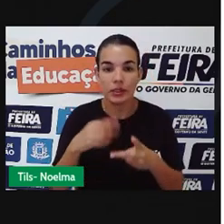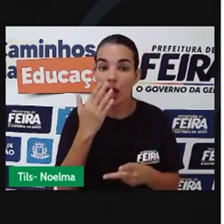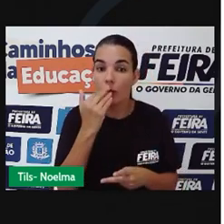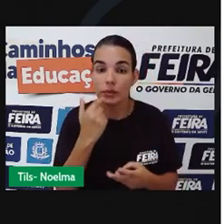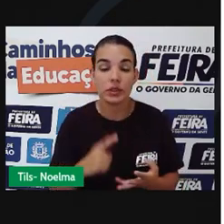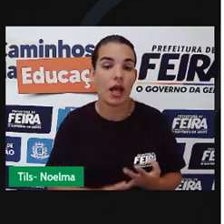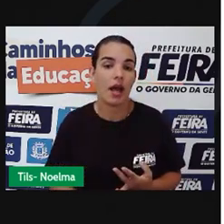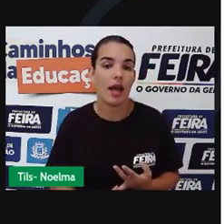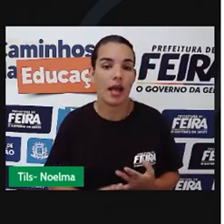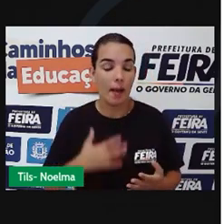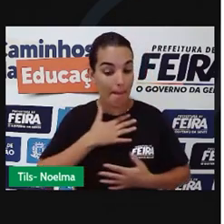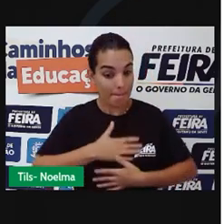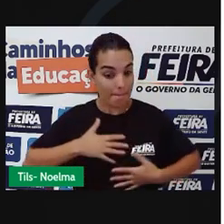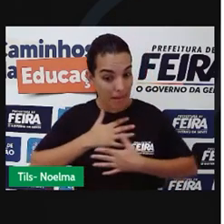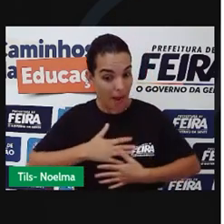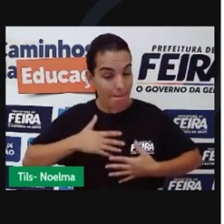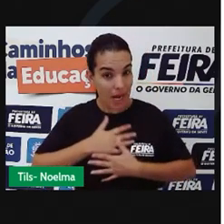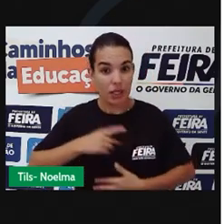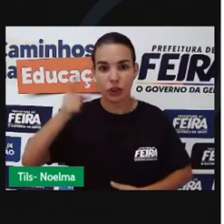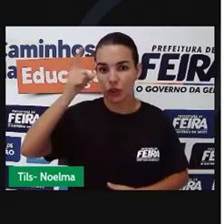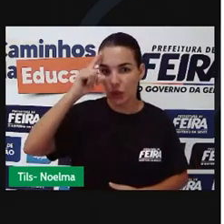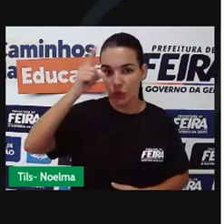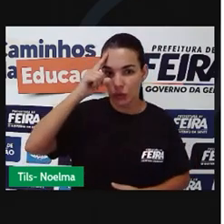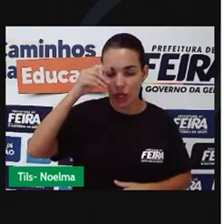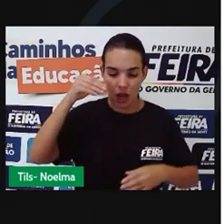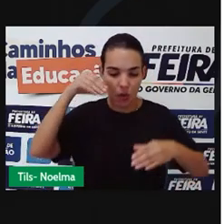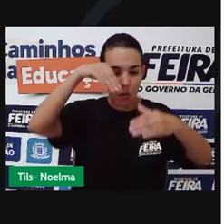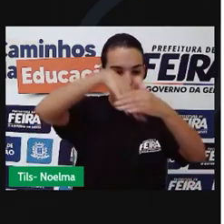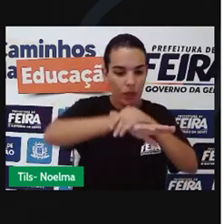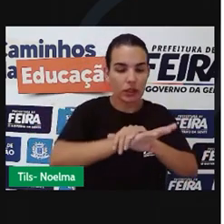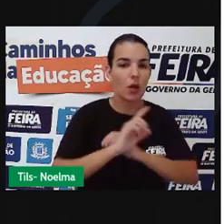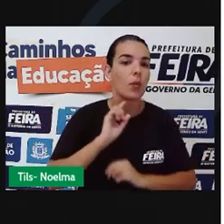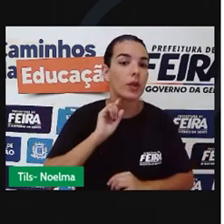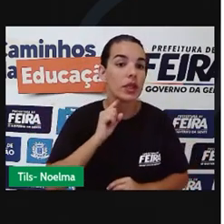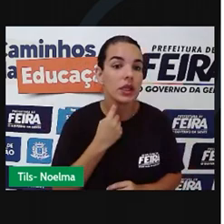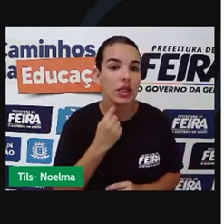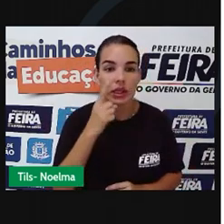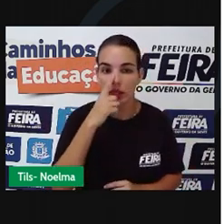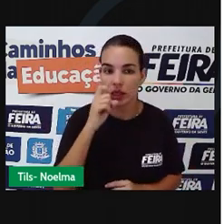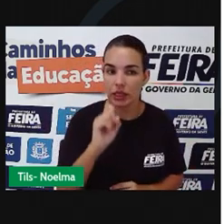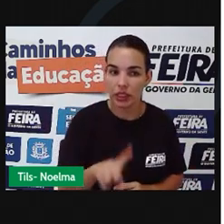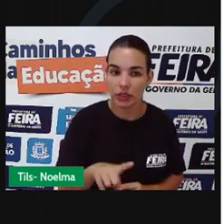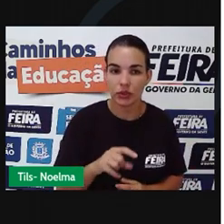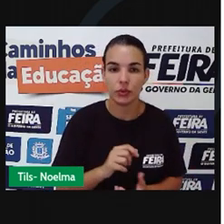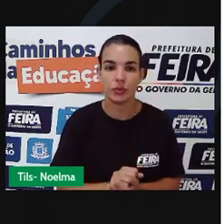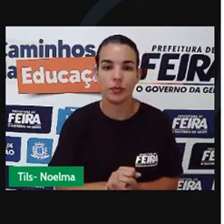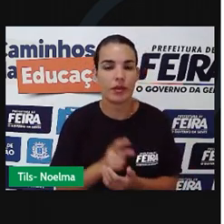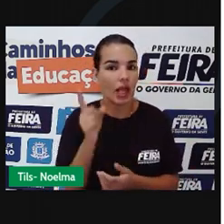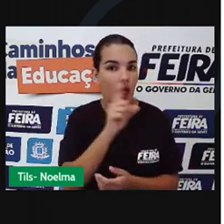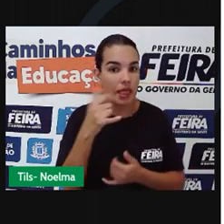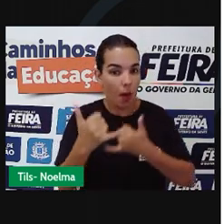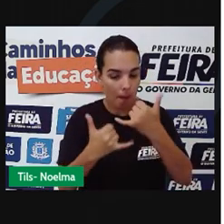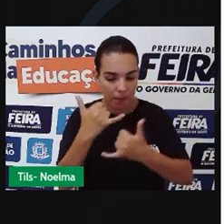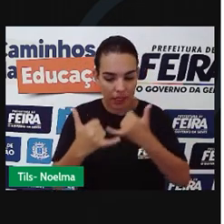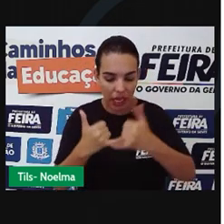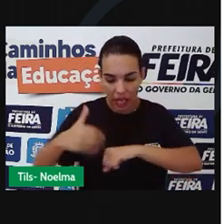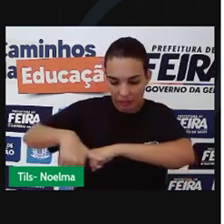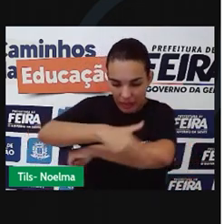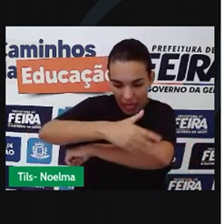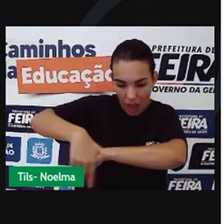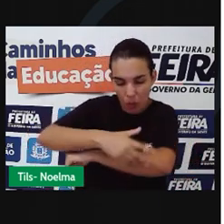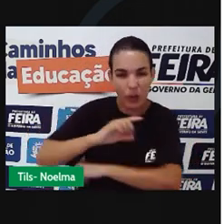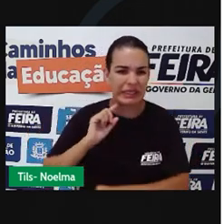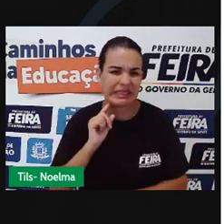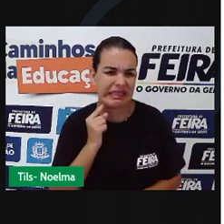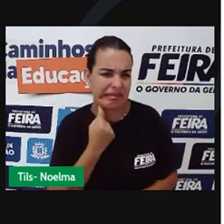tomar banho diariamente em sacar o lixo e uma de luz sempre tampado não brincar em ambientes que